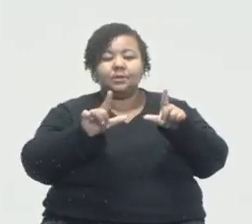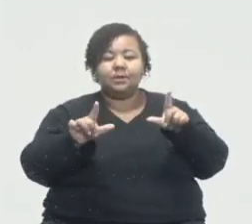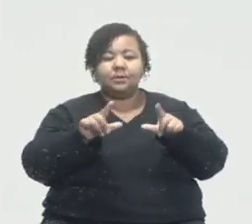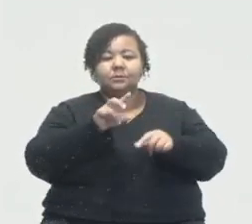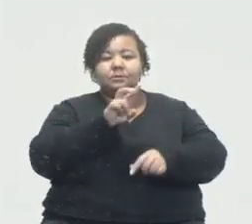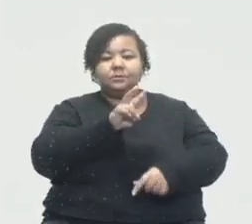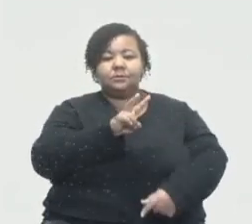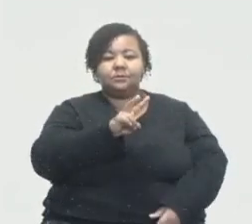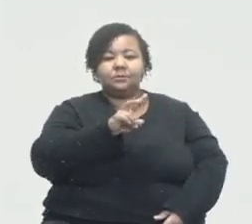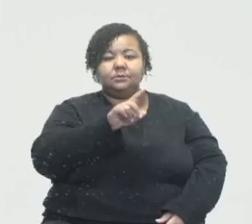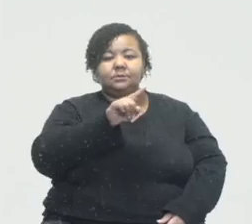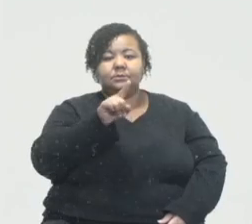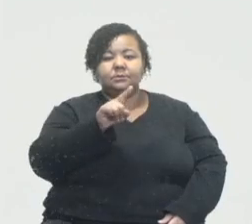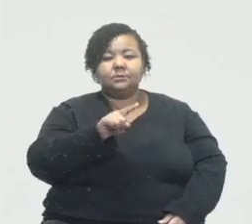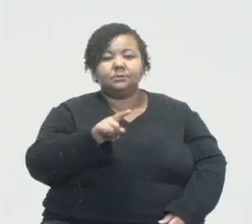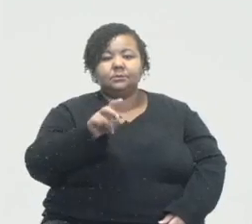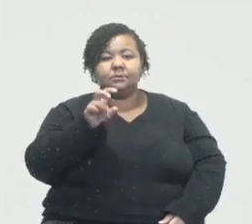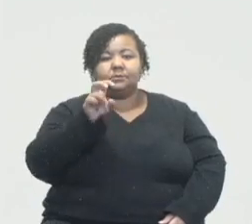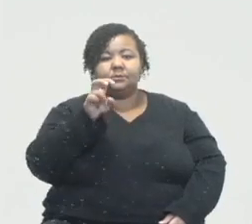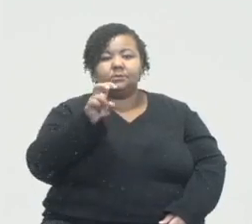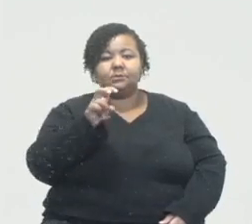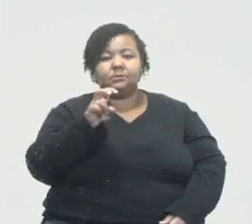é igual a 5